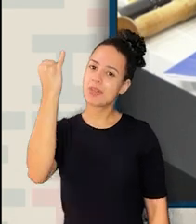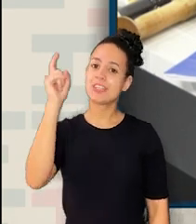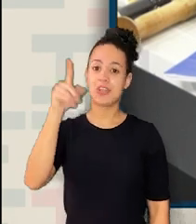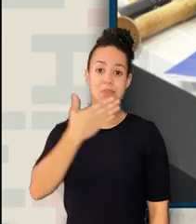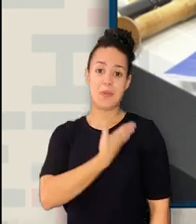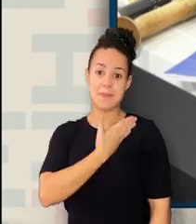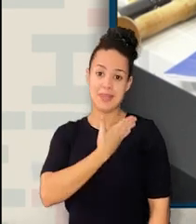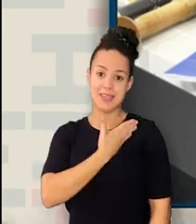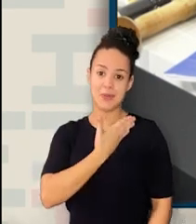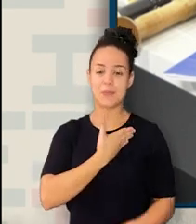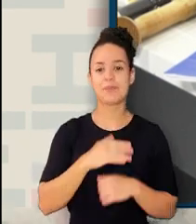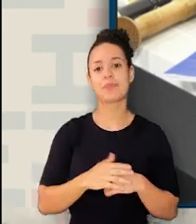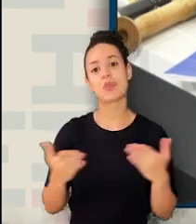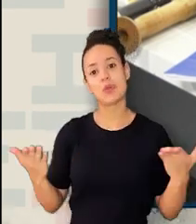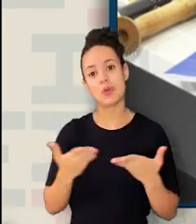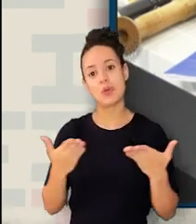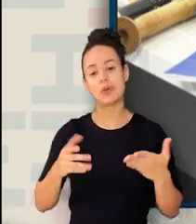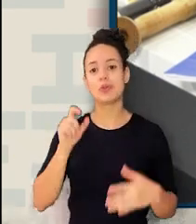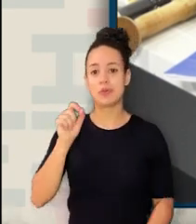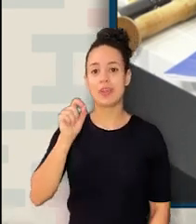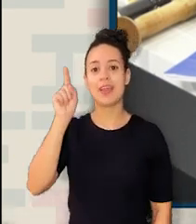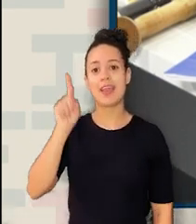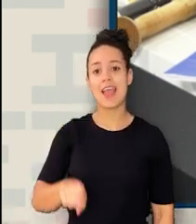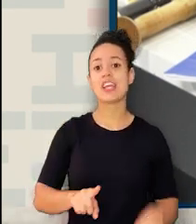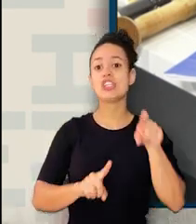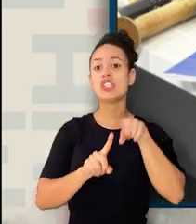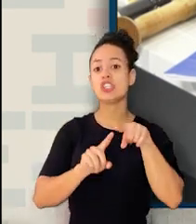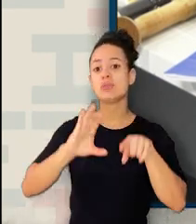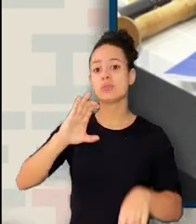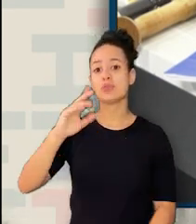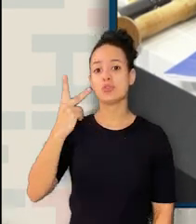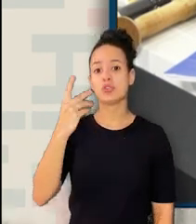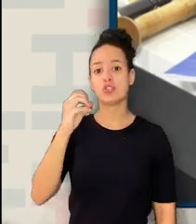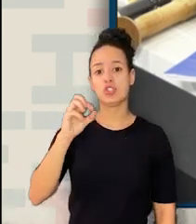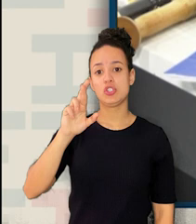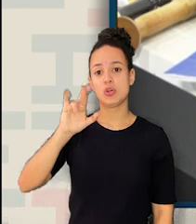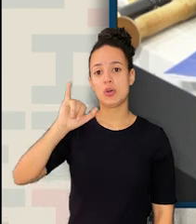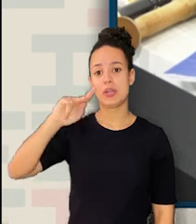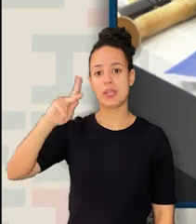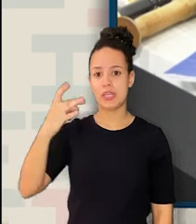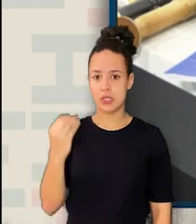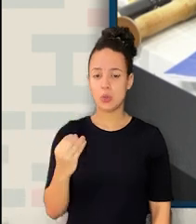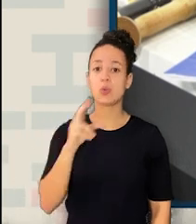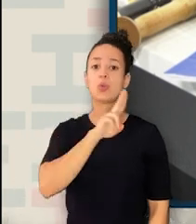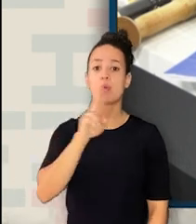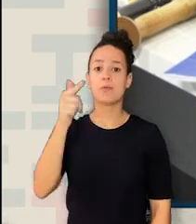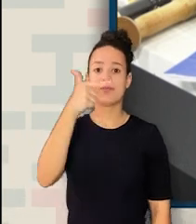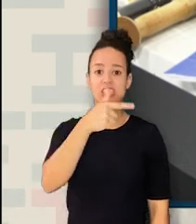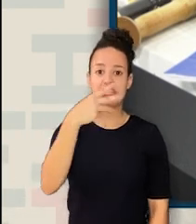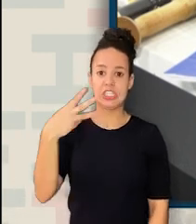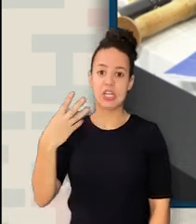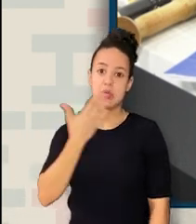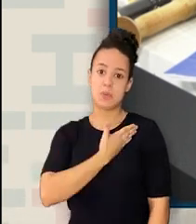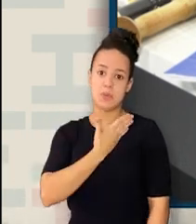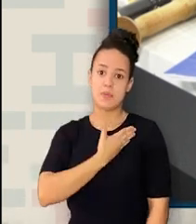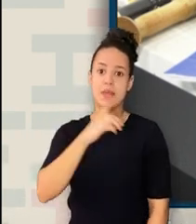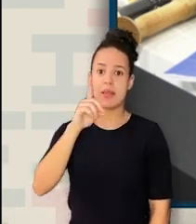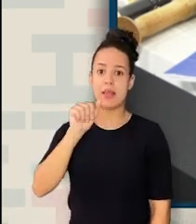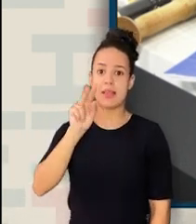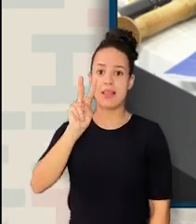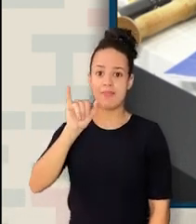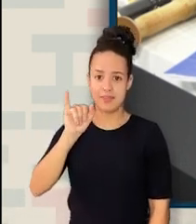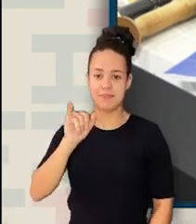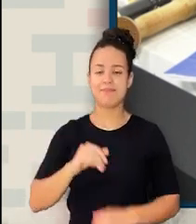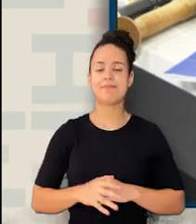amigo. E hoje eu vou trazer um chorinho para vocês, um pedacinho, choro chamado 23, do meu amigo Davi Calandrini.